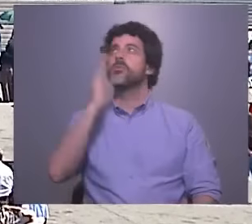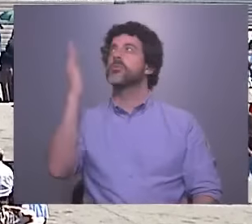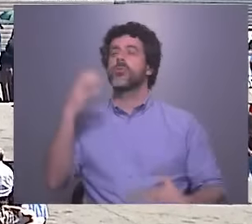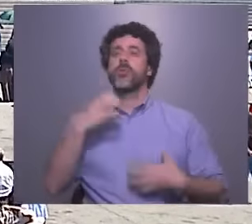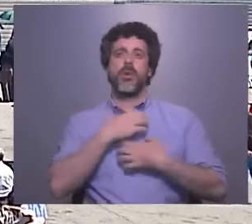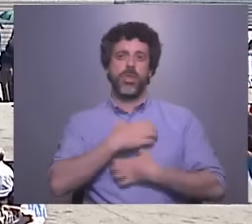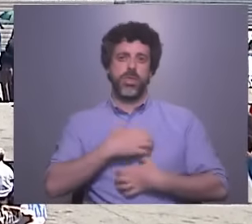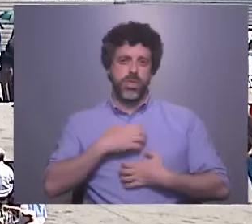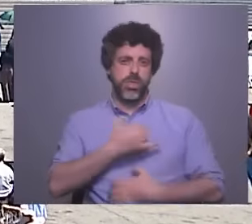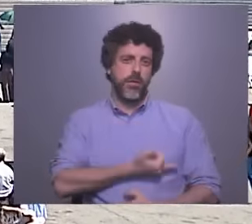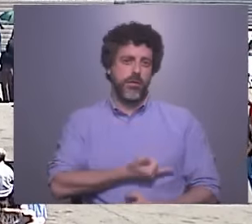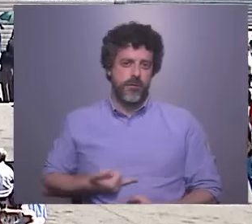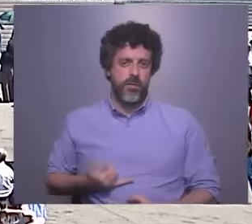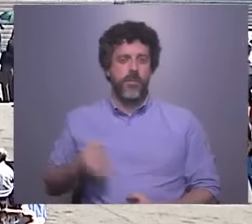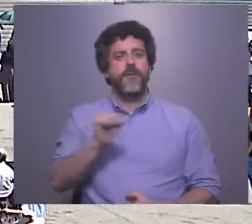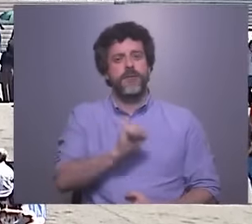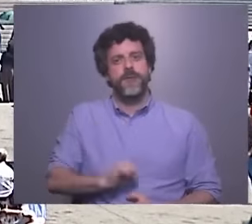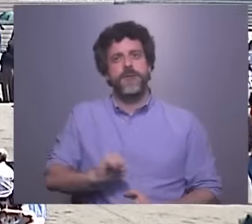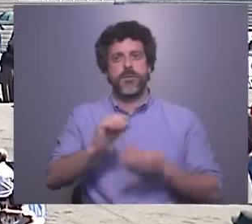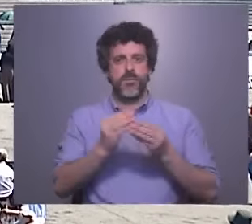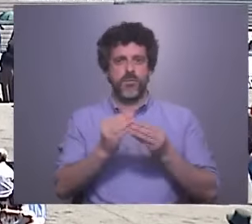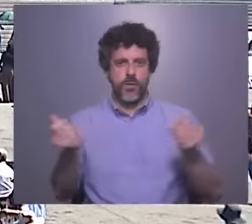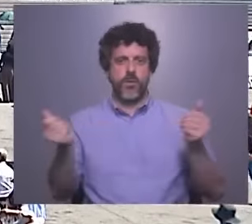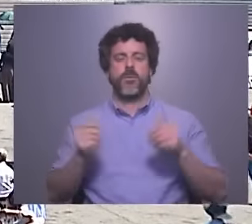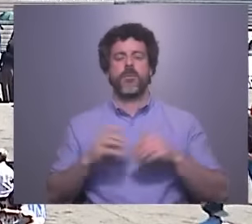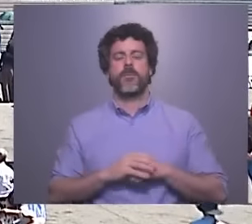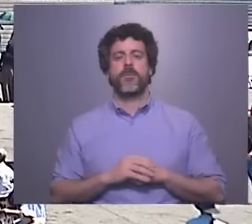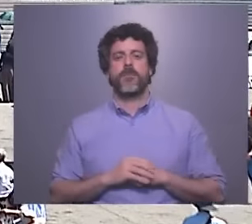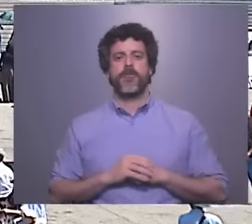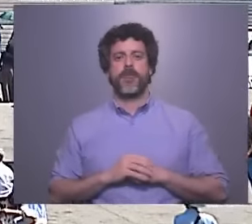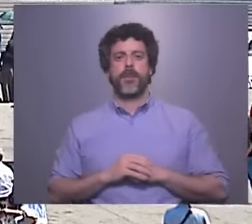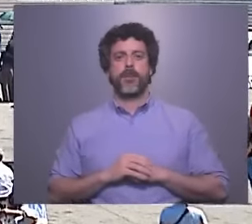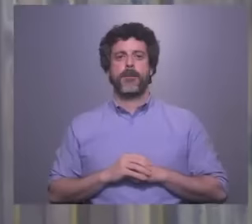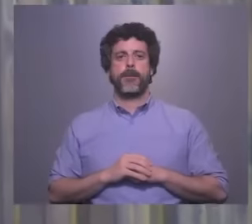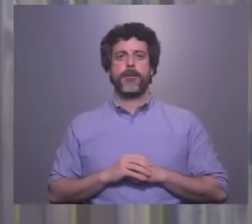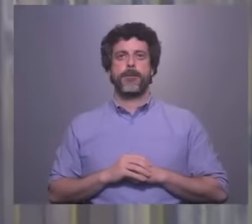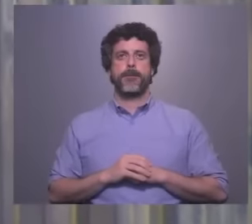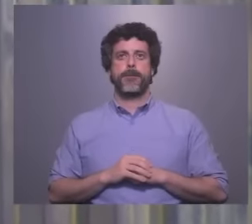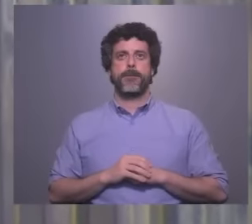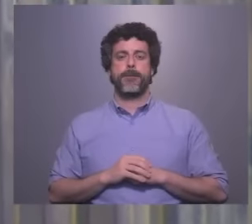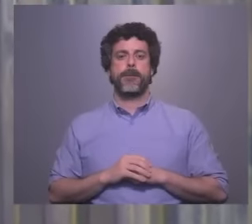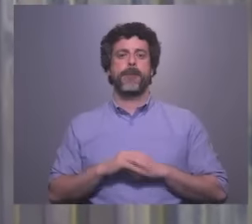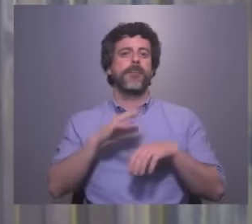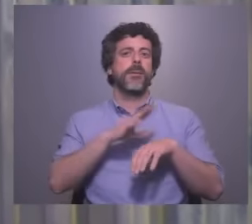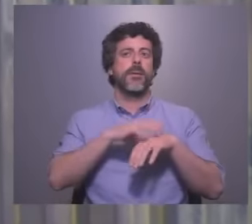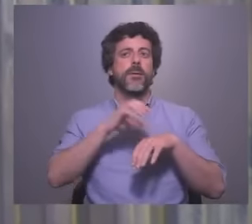e por todo o povo redimido por Cristo, oremos.